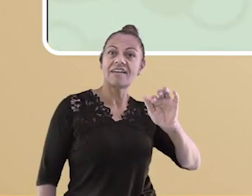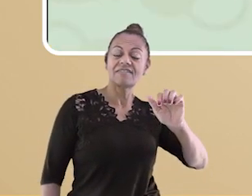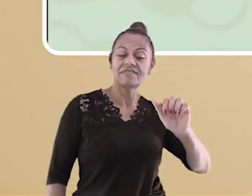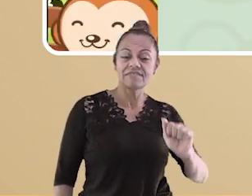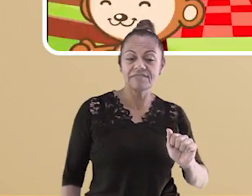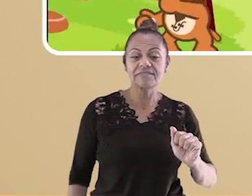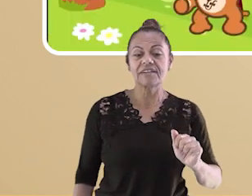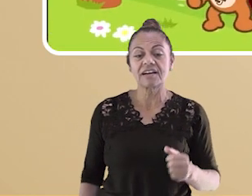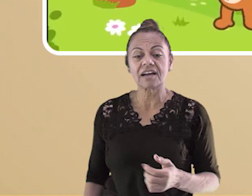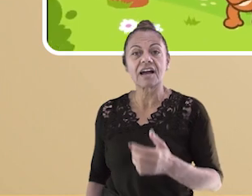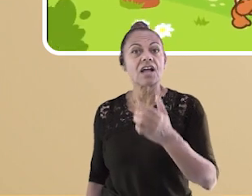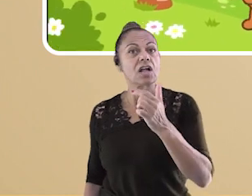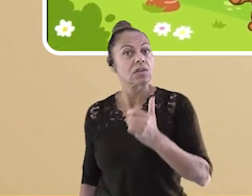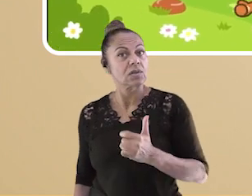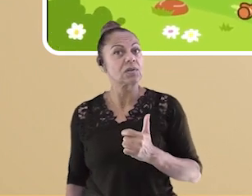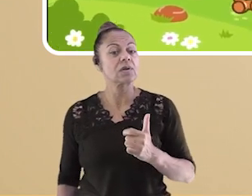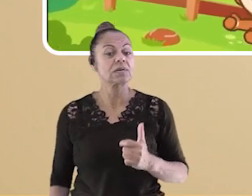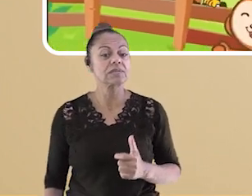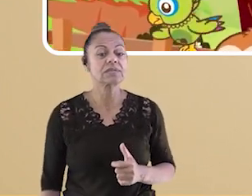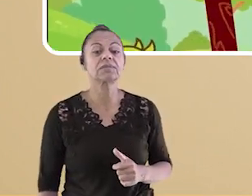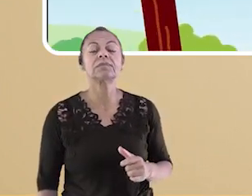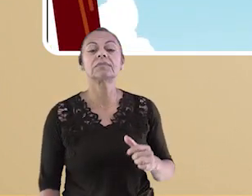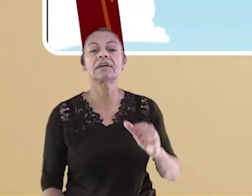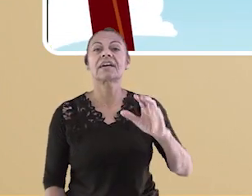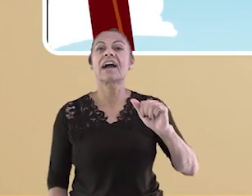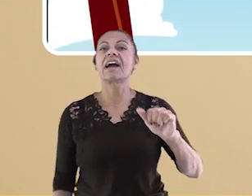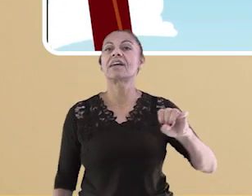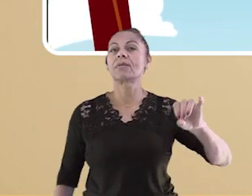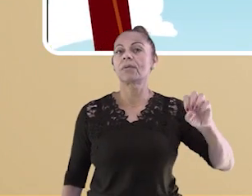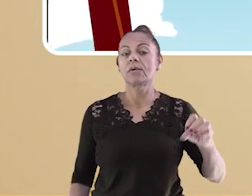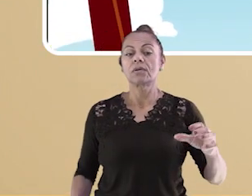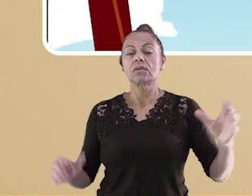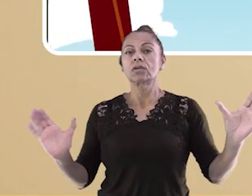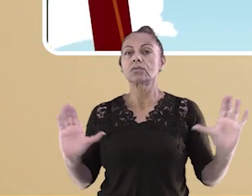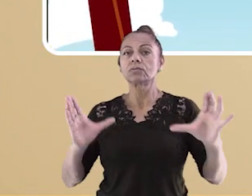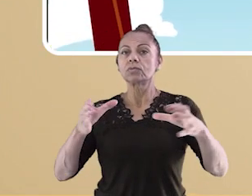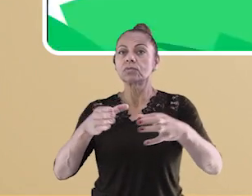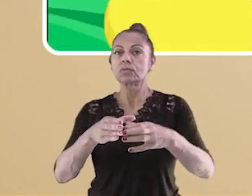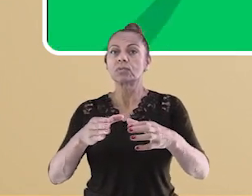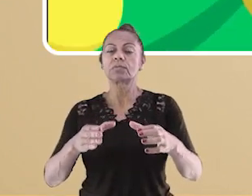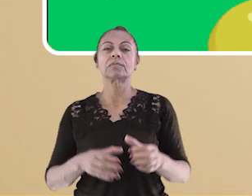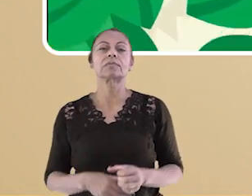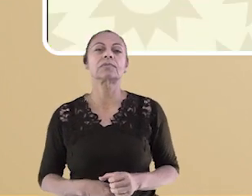sou o Caio. Nós somos a turminha do Anima Azul.